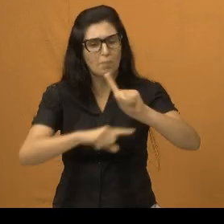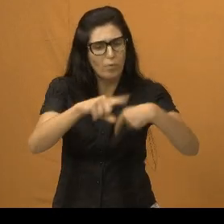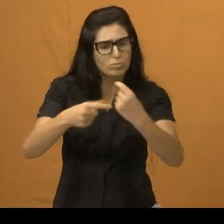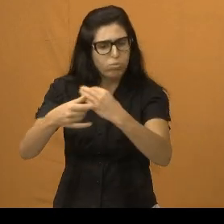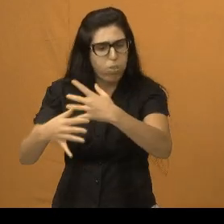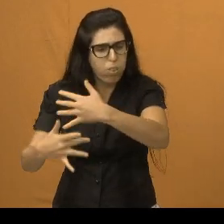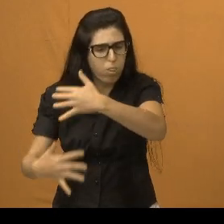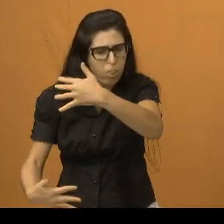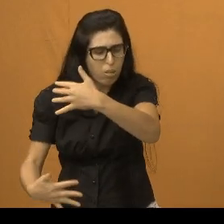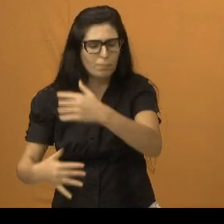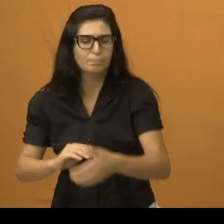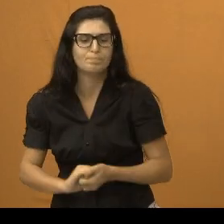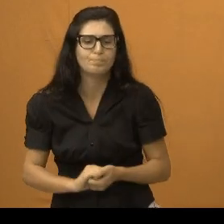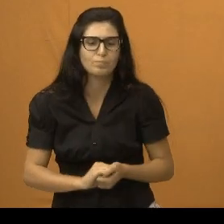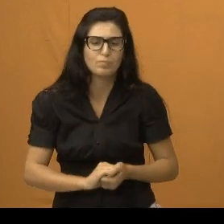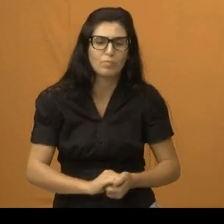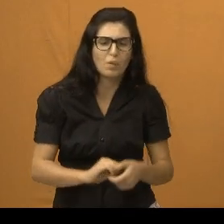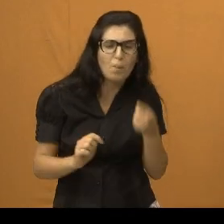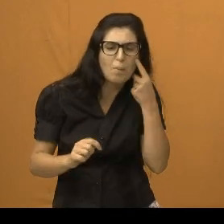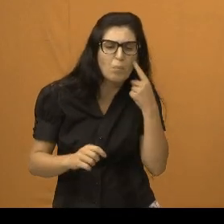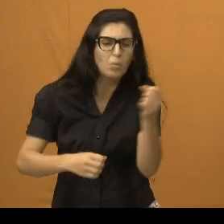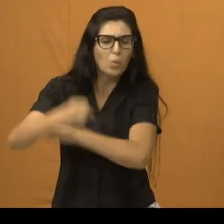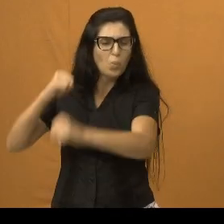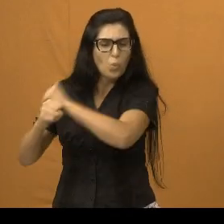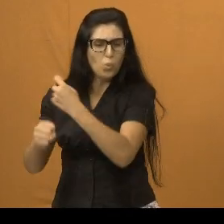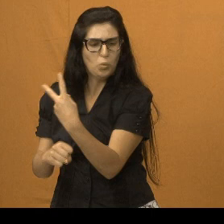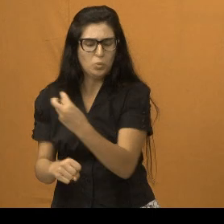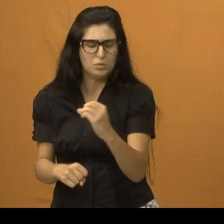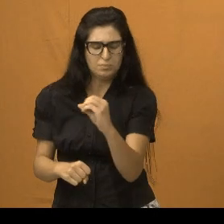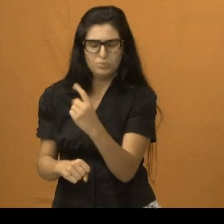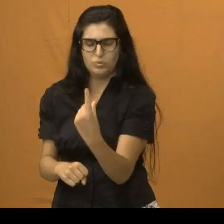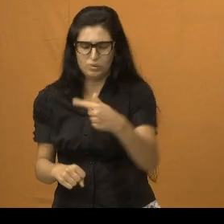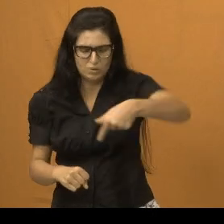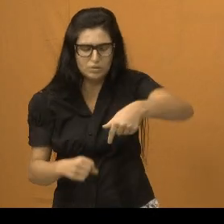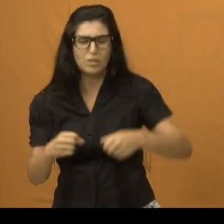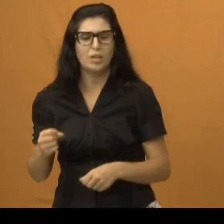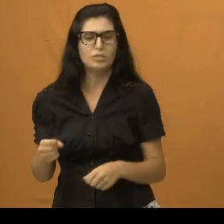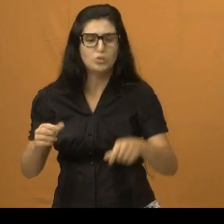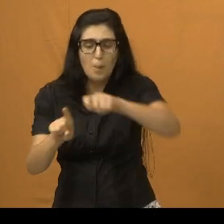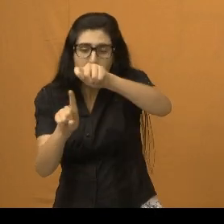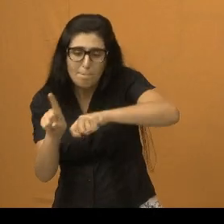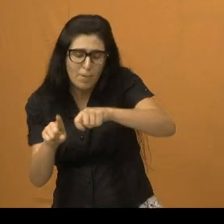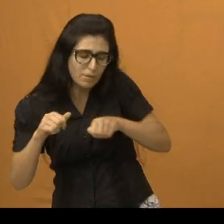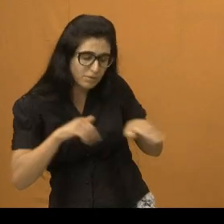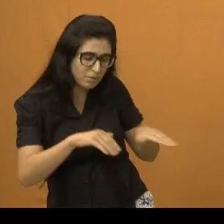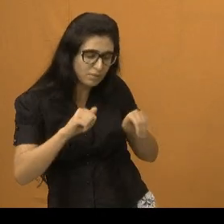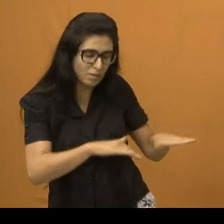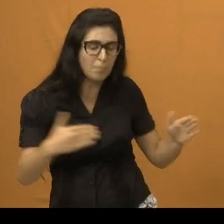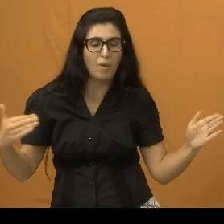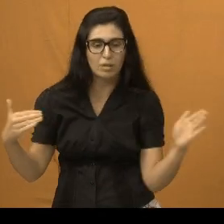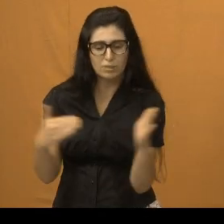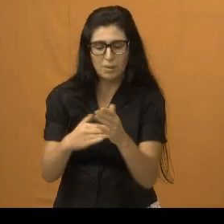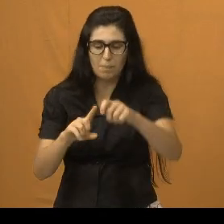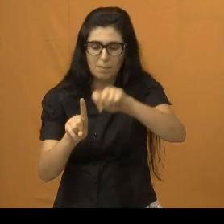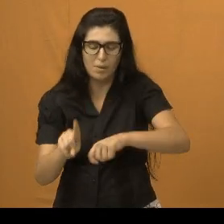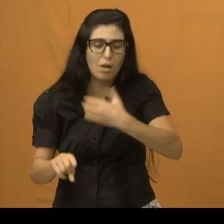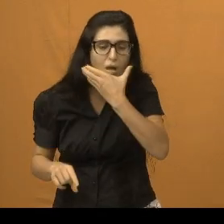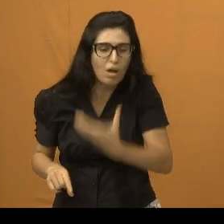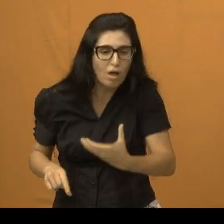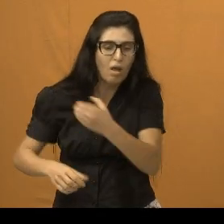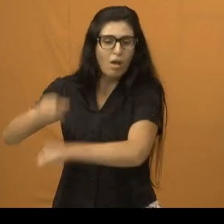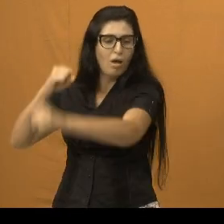vocês. Podemos ver os indicadores 2017, terceiro quadrimestre. A nossa receita corrente líquida, né, auferida no